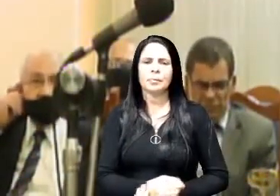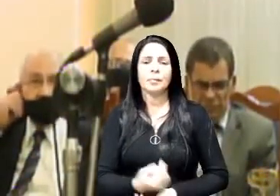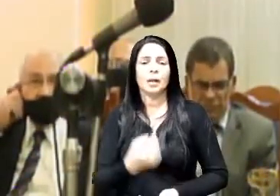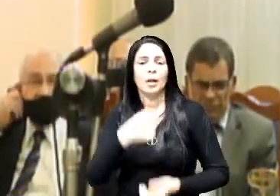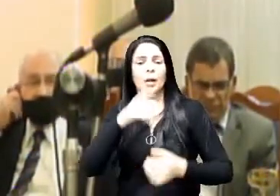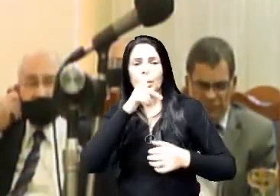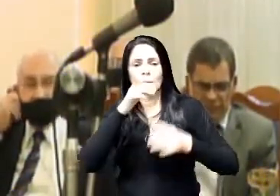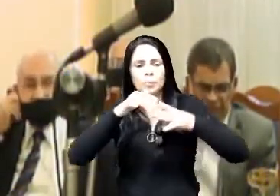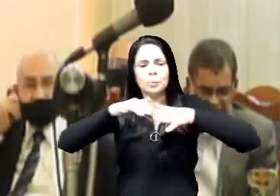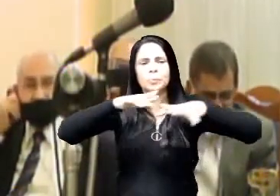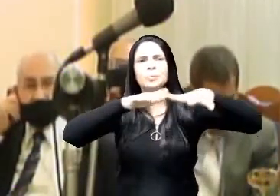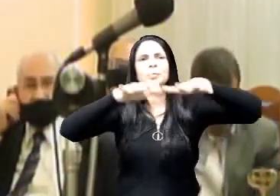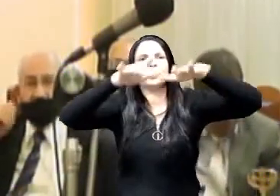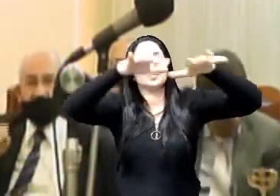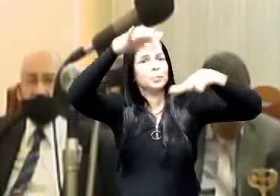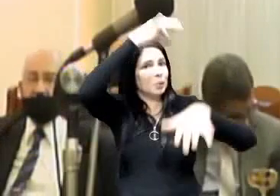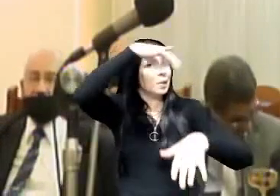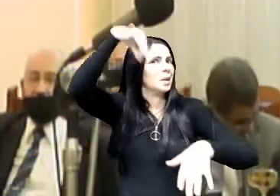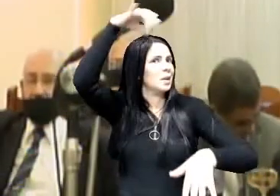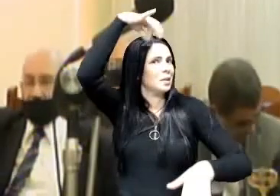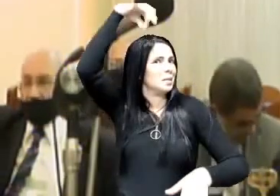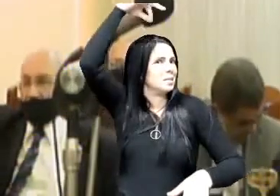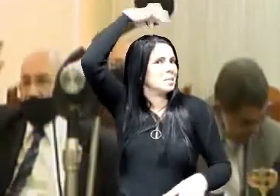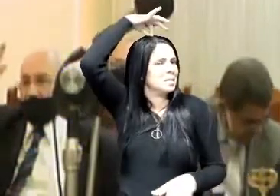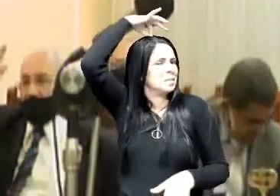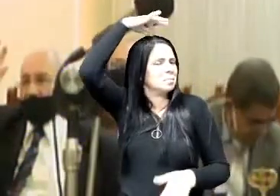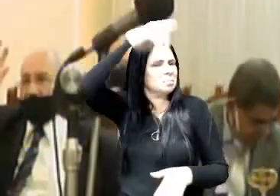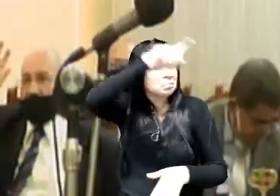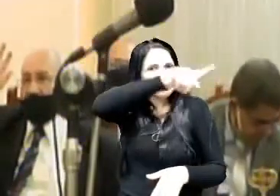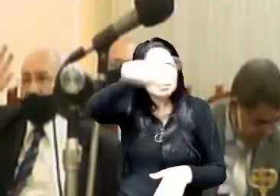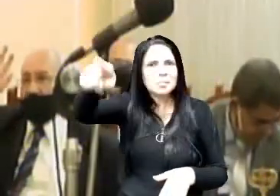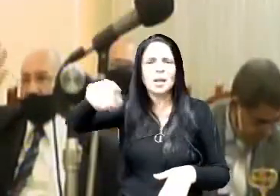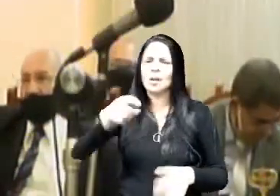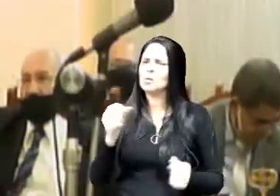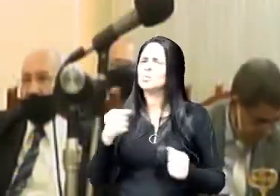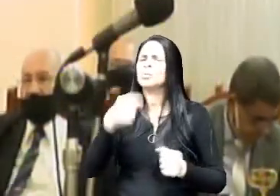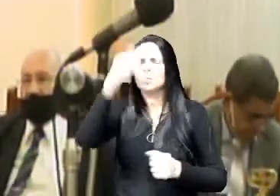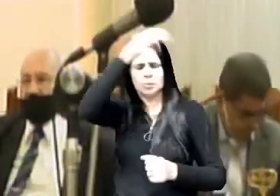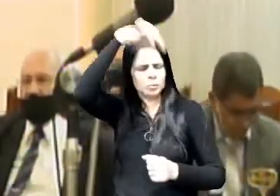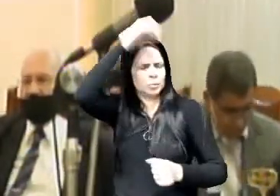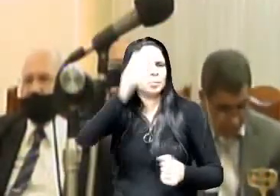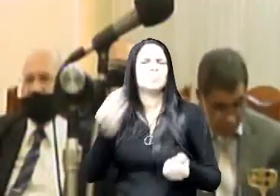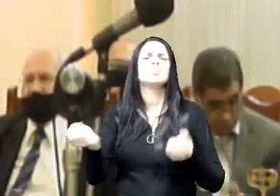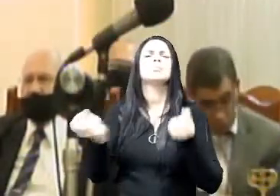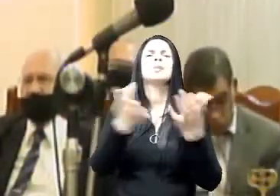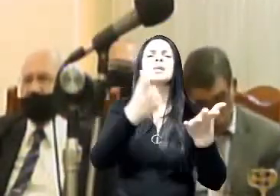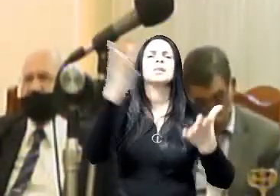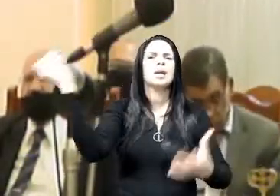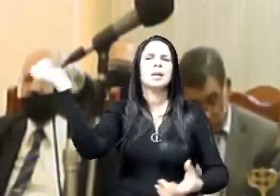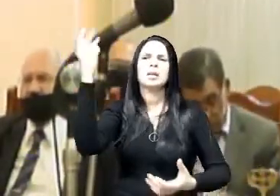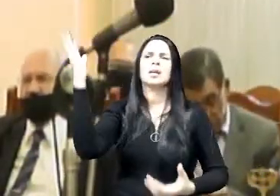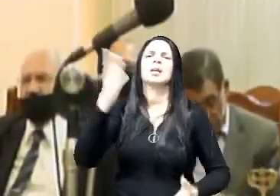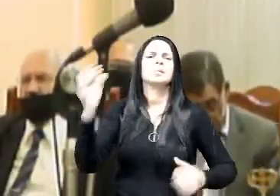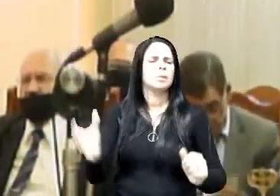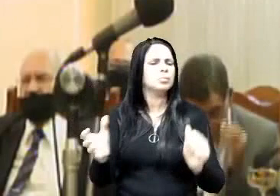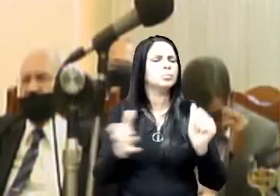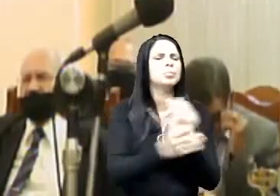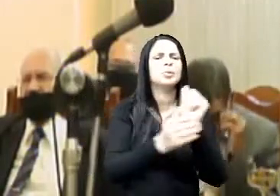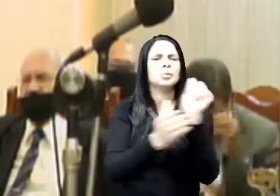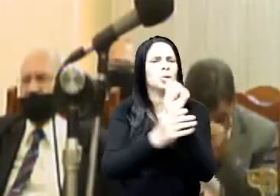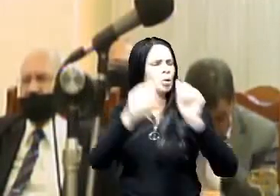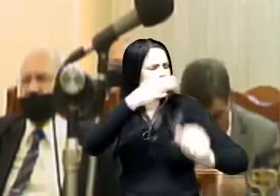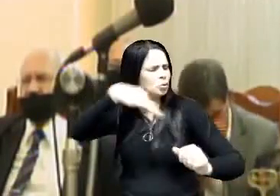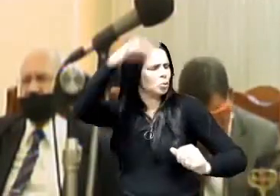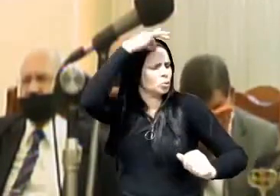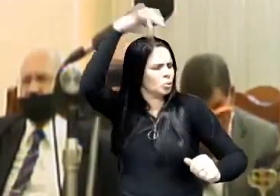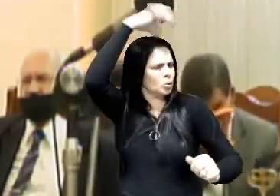eu estou aqui sobrevoando sobre a sua cabeça. Eu estou aqui para lhe dar graça. Eu estou aqui para lhe fortalecer. Eu sou o